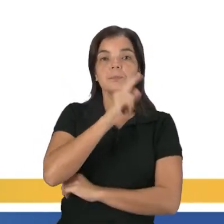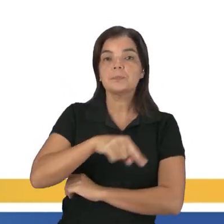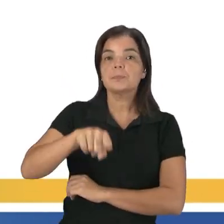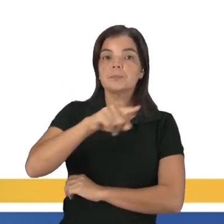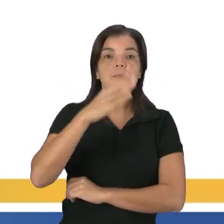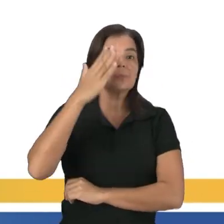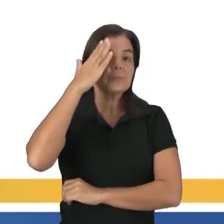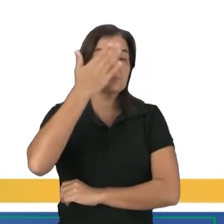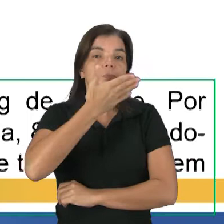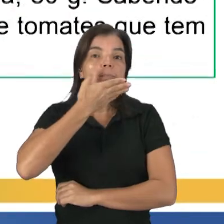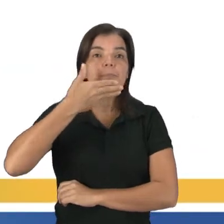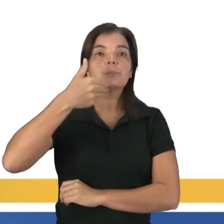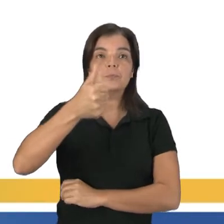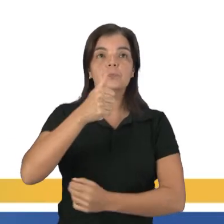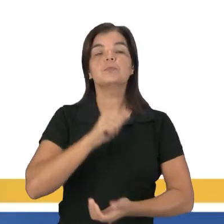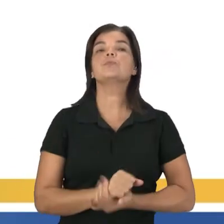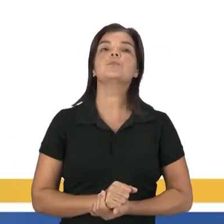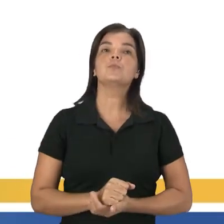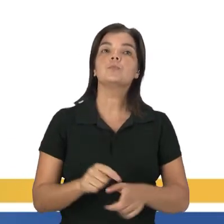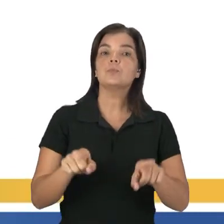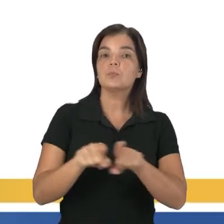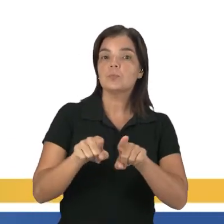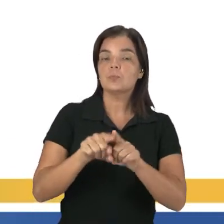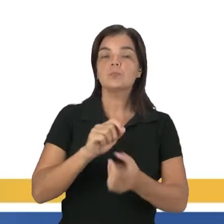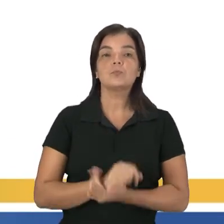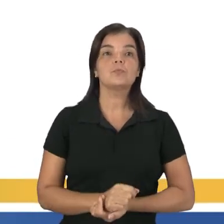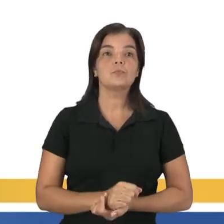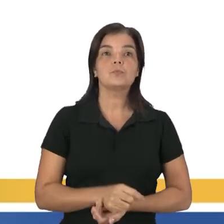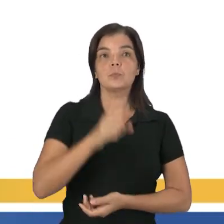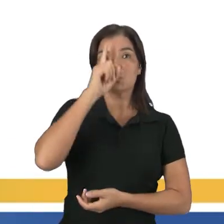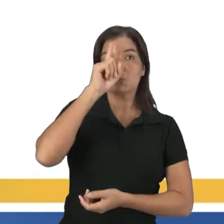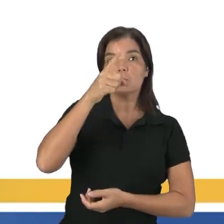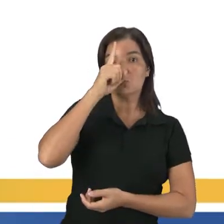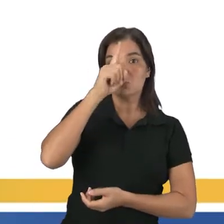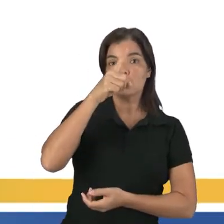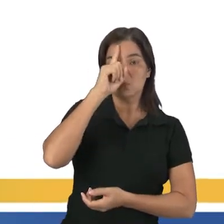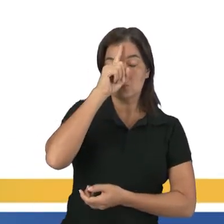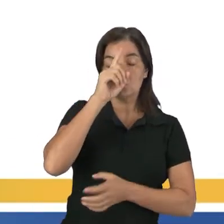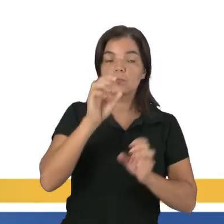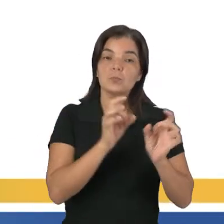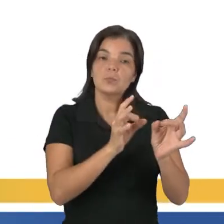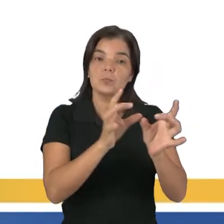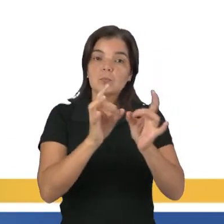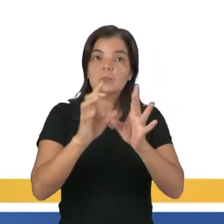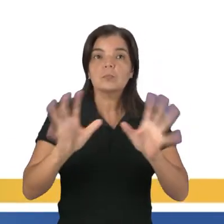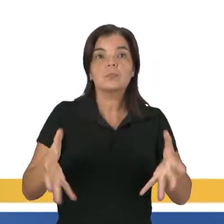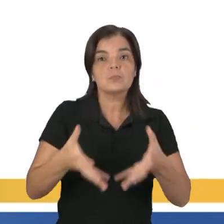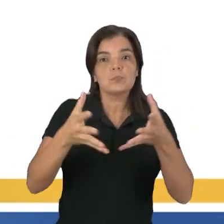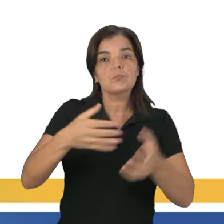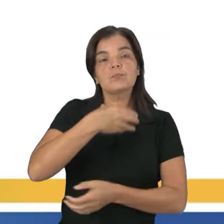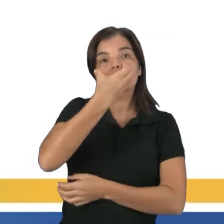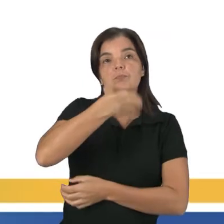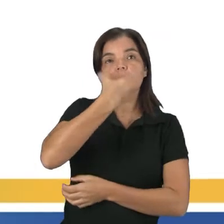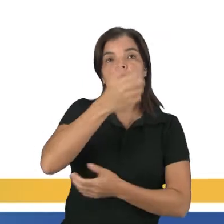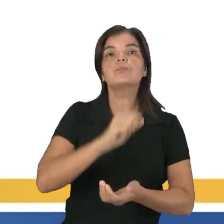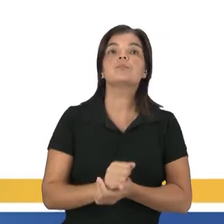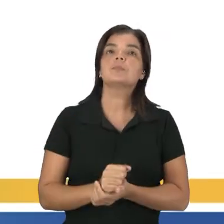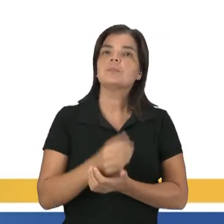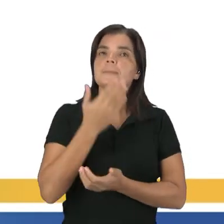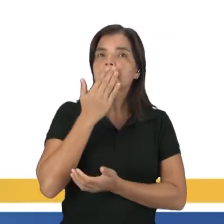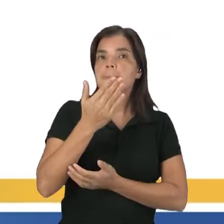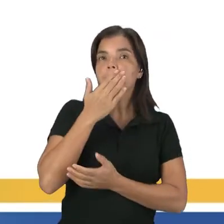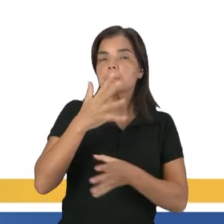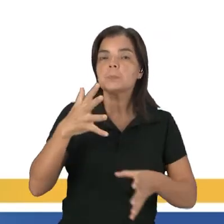para que você entenda melhor esse conteúdo, né? Então, eu vou fazer aqui a leitura. Preste atenção. o dono de um